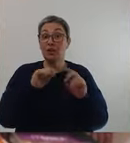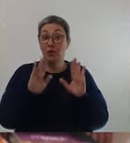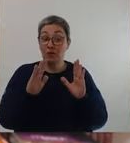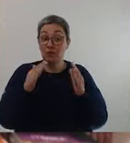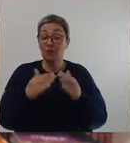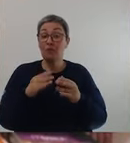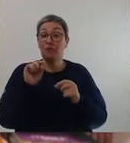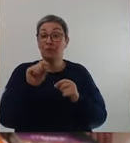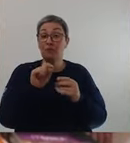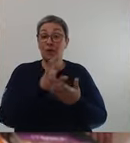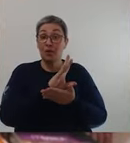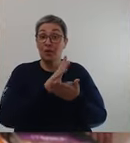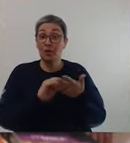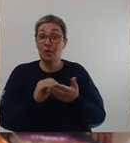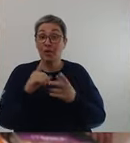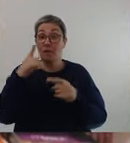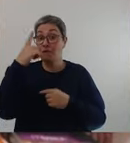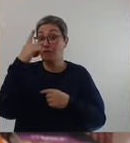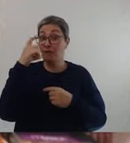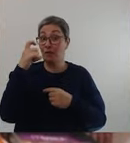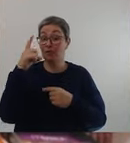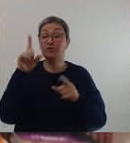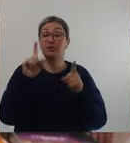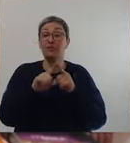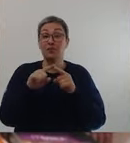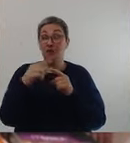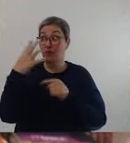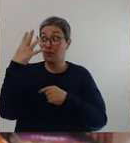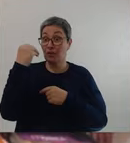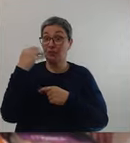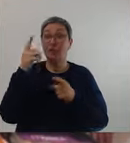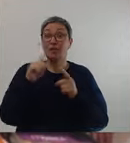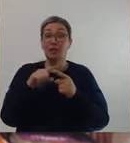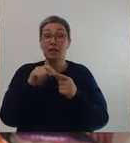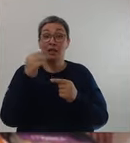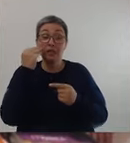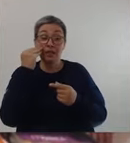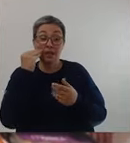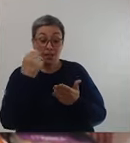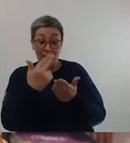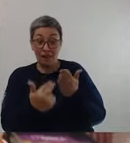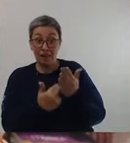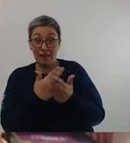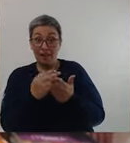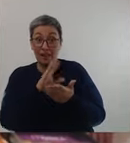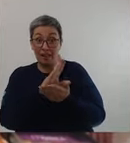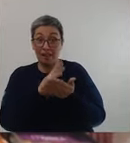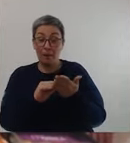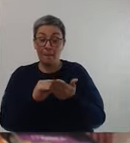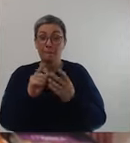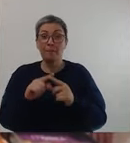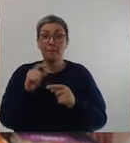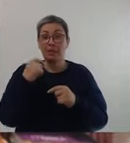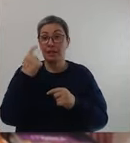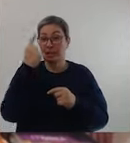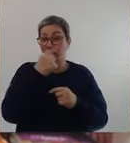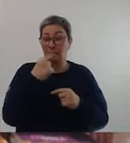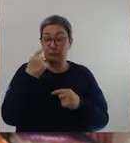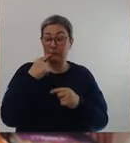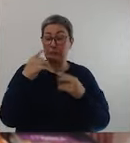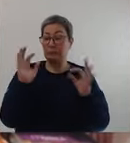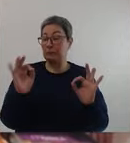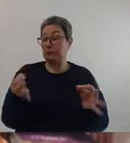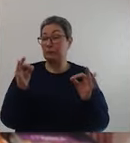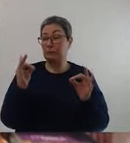Mas o foco aí é a foto. Então, olha lá a foto e tenta copiar. As pessoas falam assim, nossa, a foto de